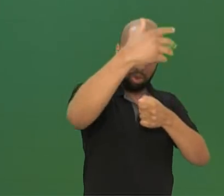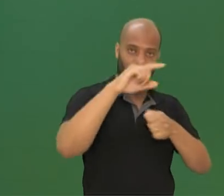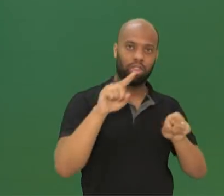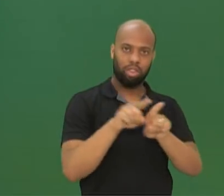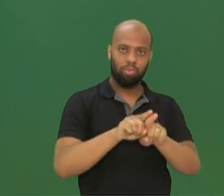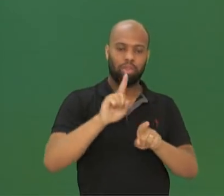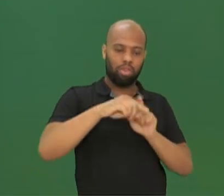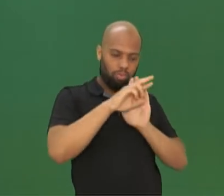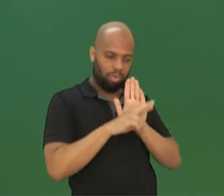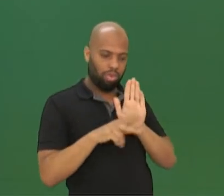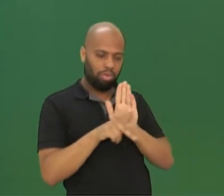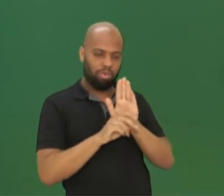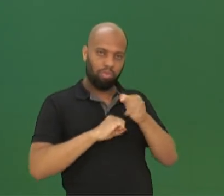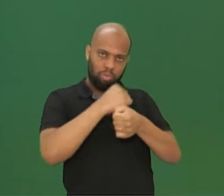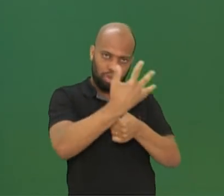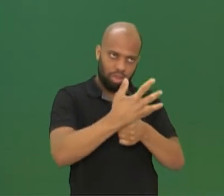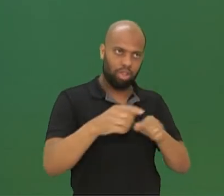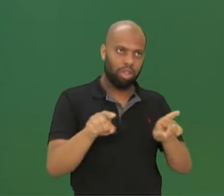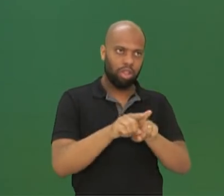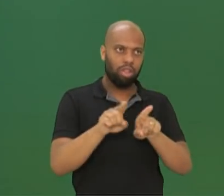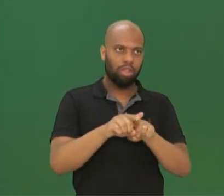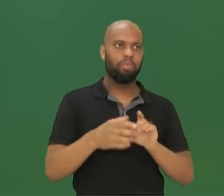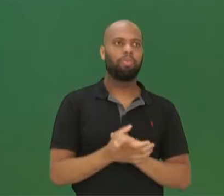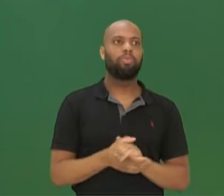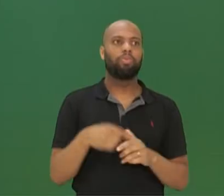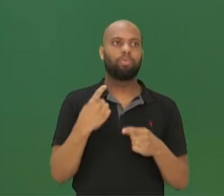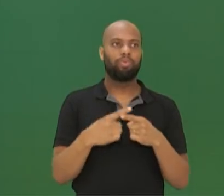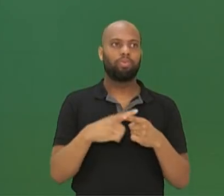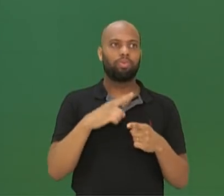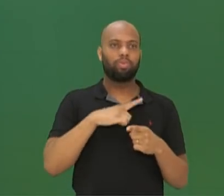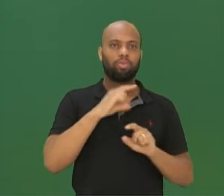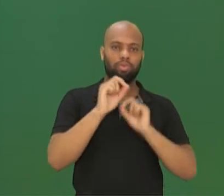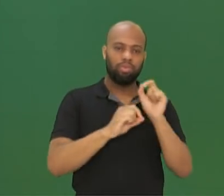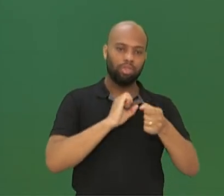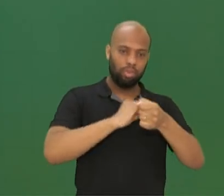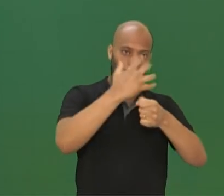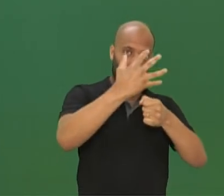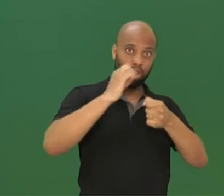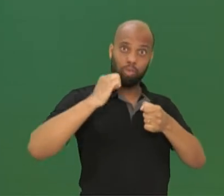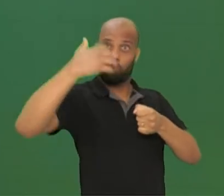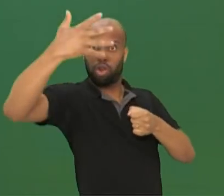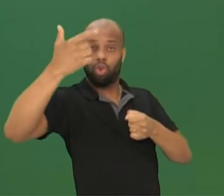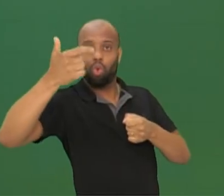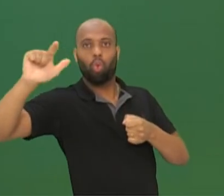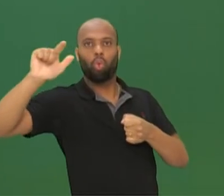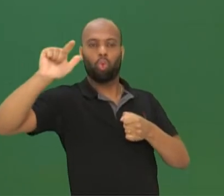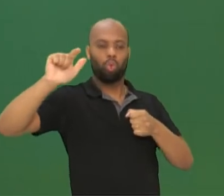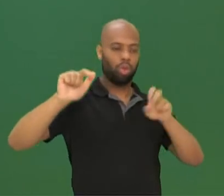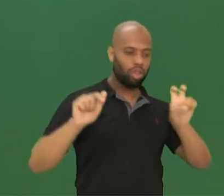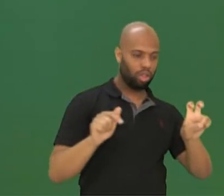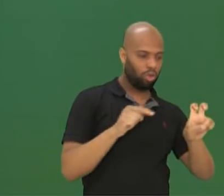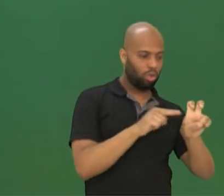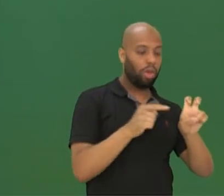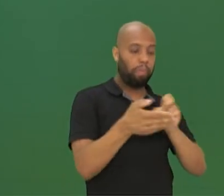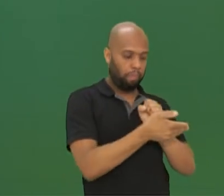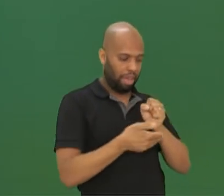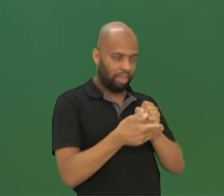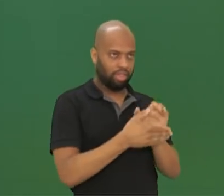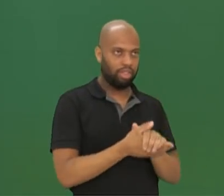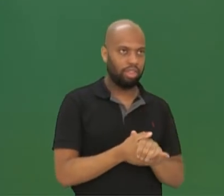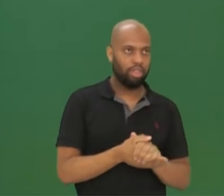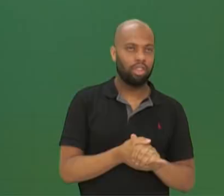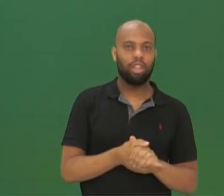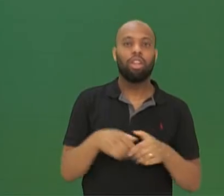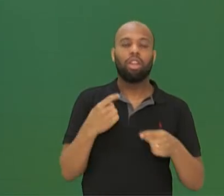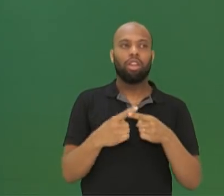é uma propriedade de potenciação. Ó, expoente, depois um outro expoente, depois a base 5. Aqui na potência